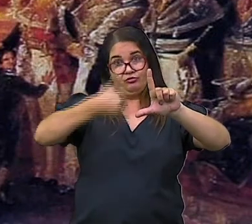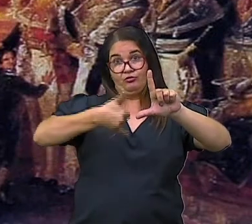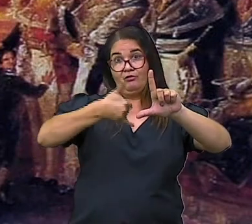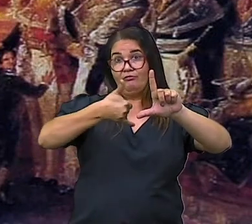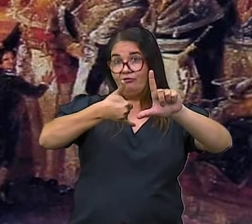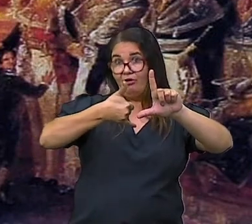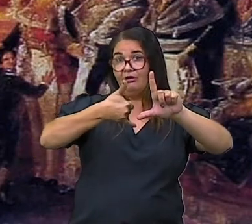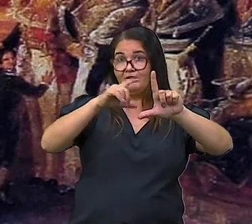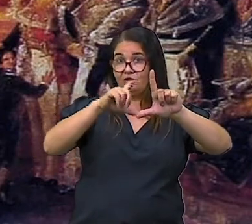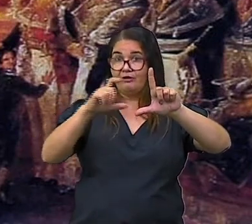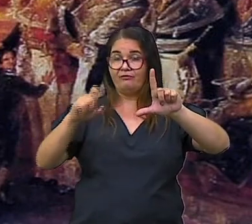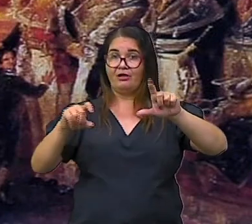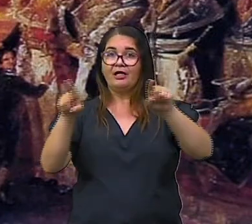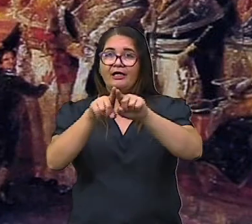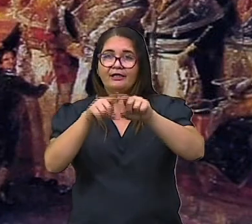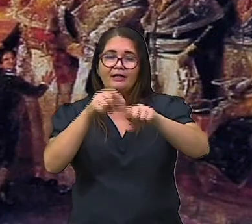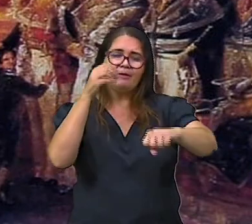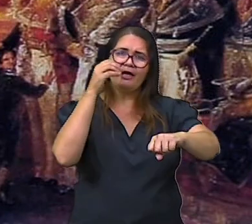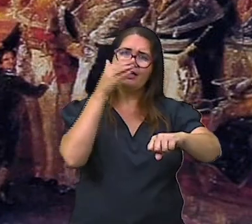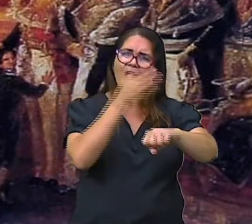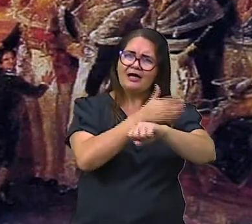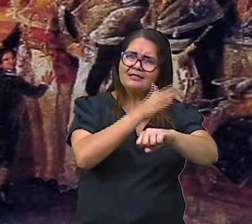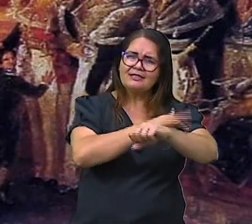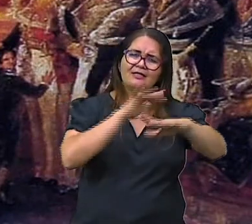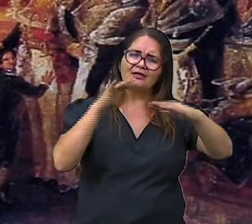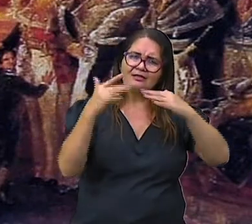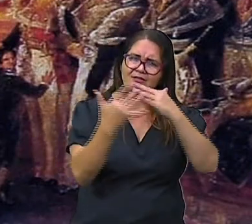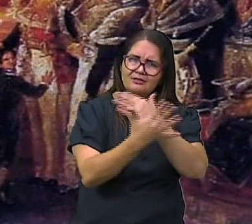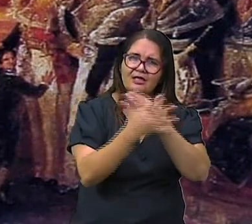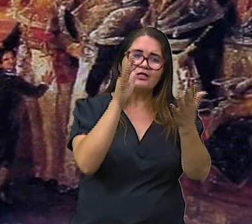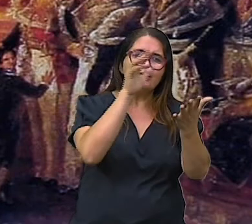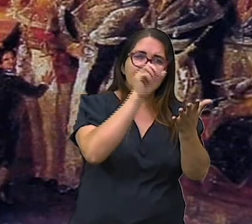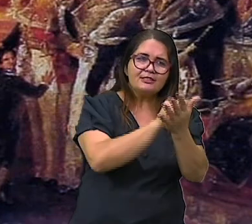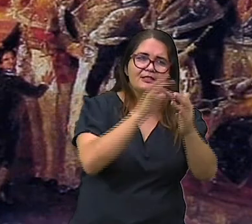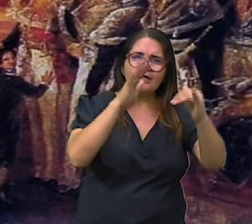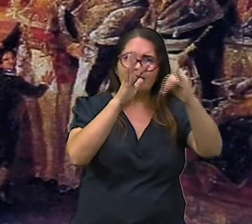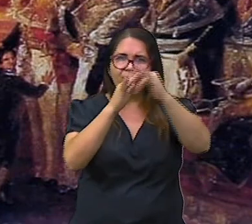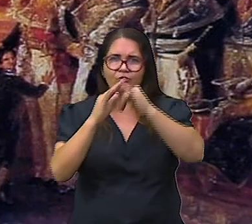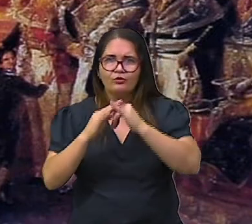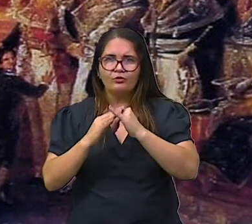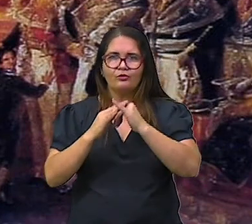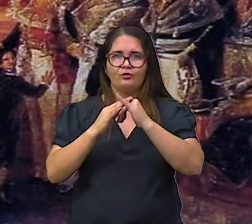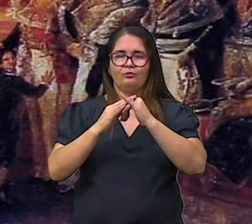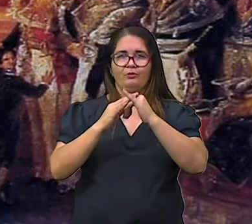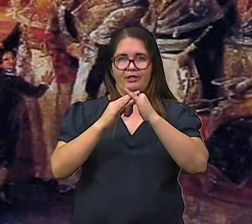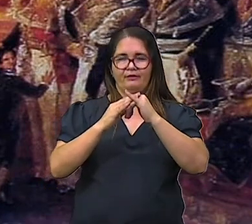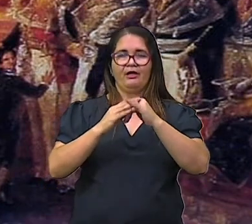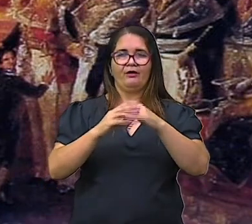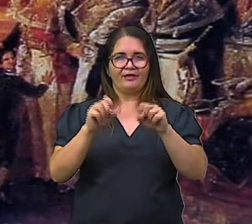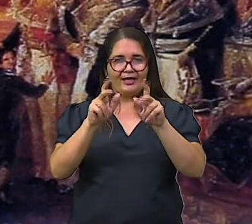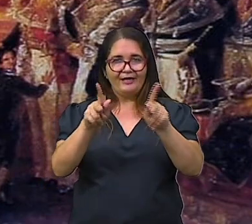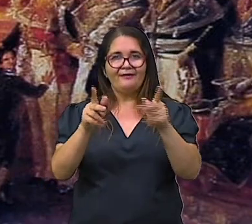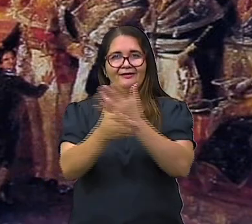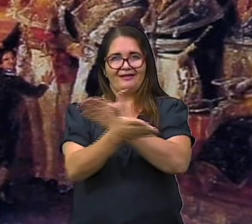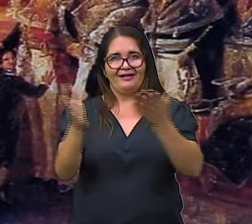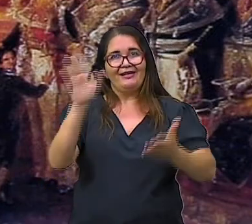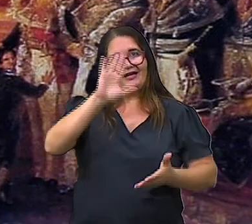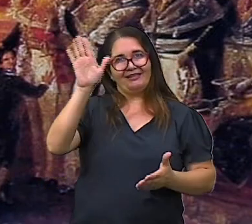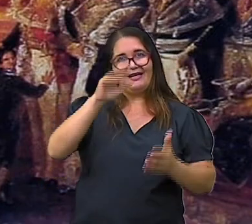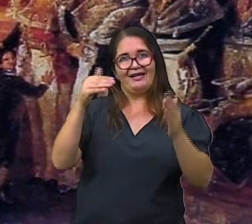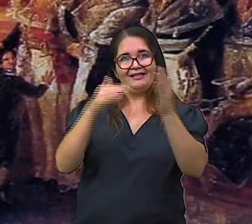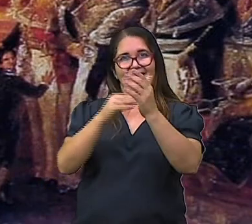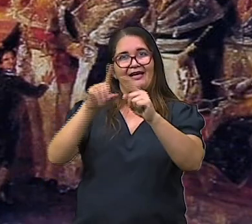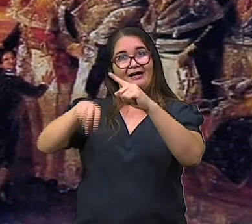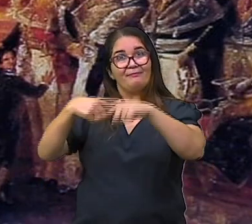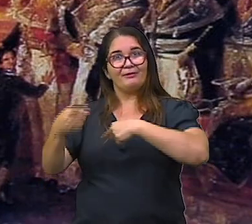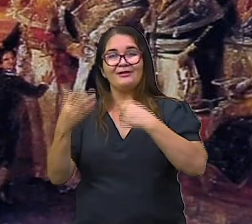tela. Acesse as nossas redes sociais, se inscreva no nosso canal do YouTube SMED TV. Aguardo